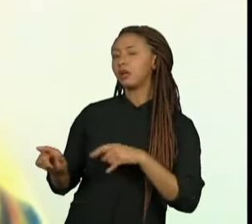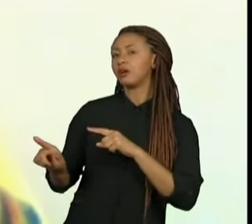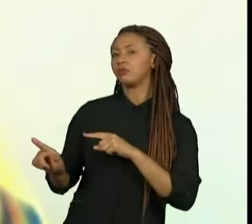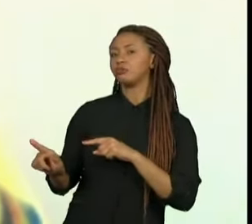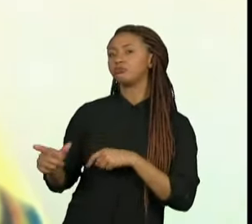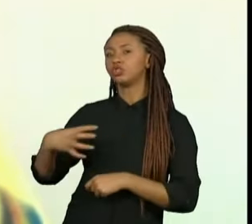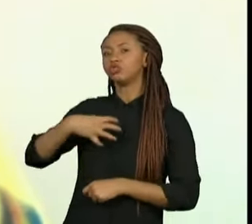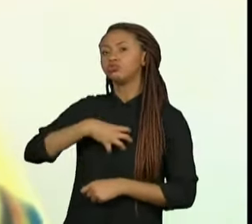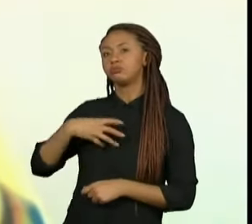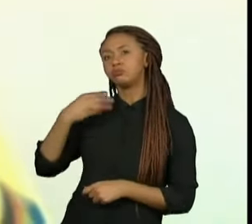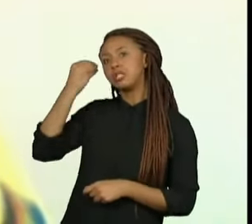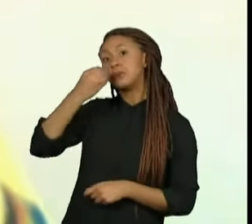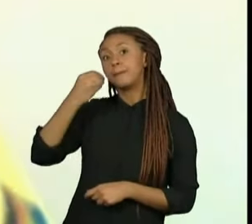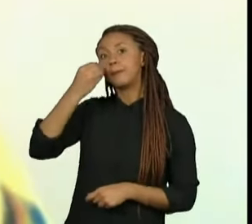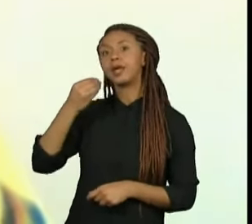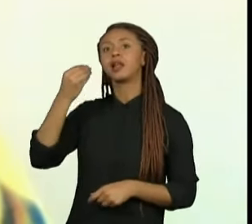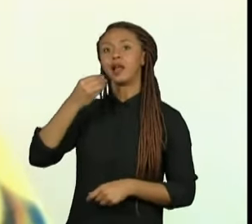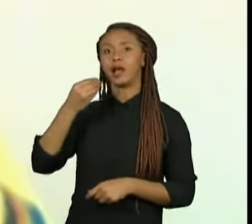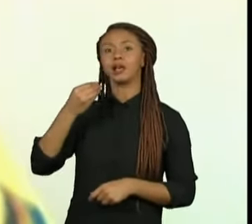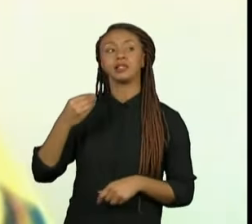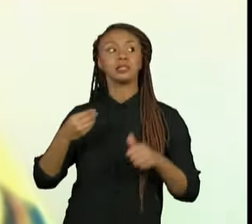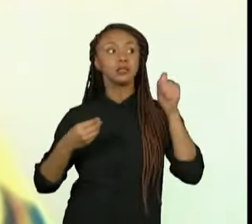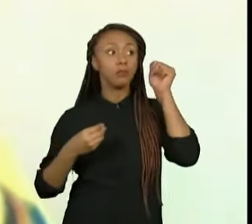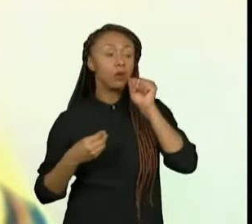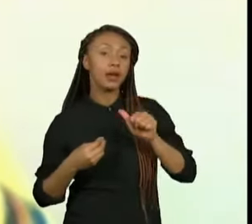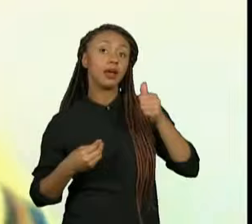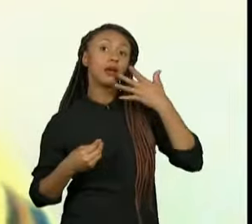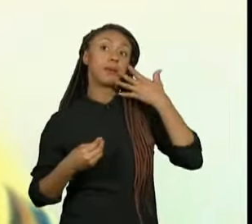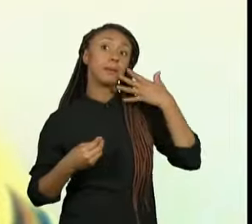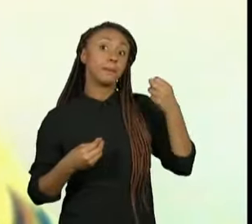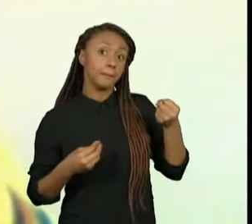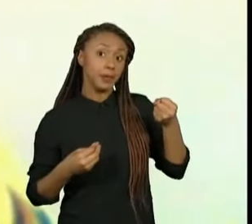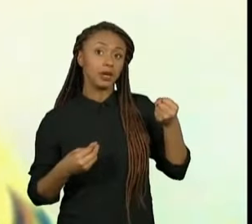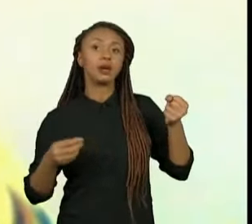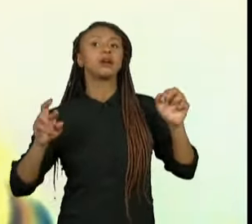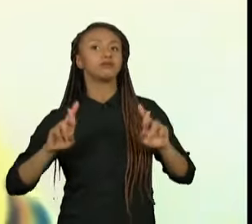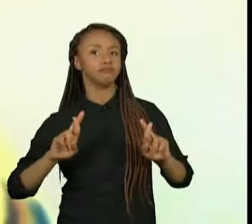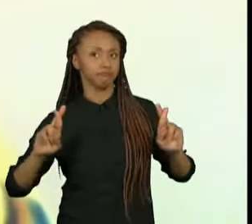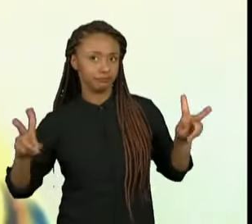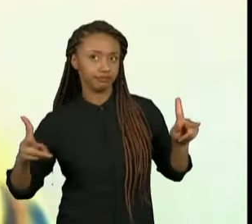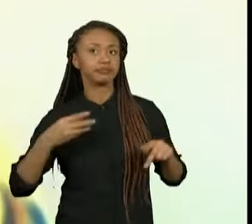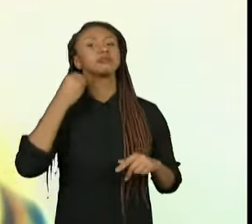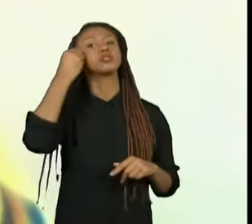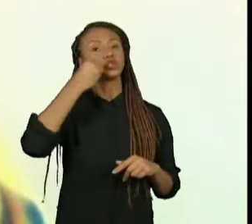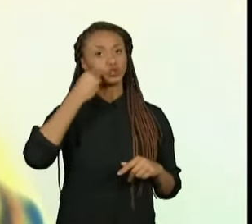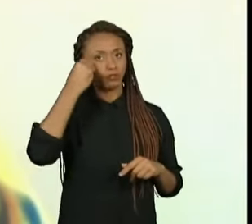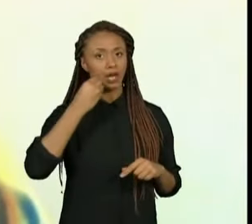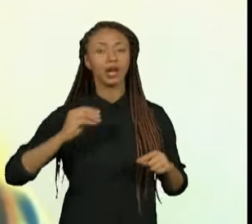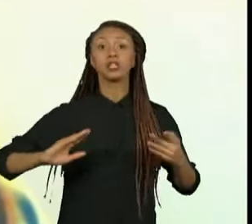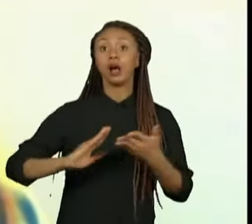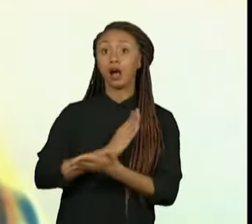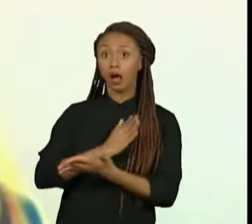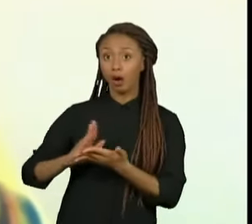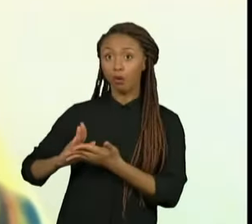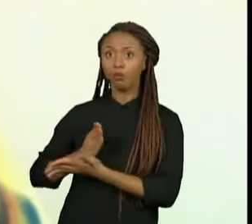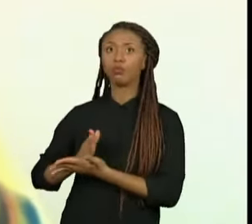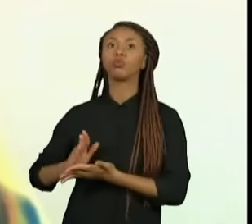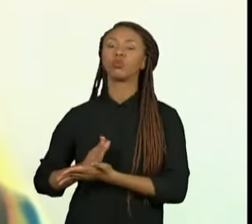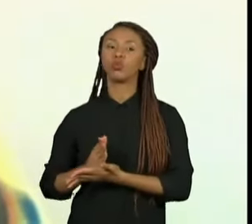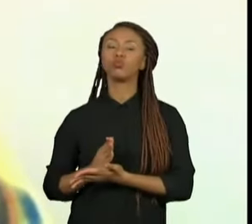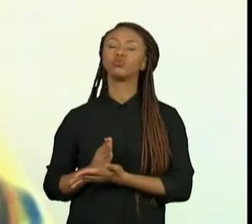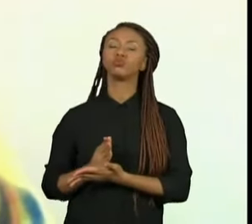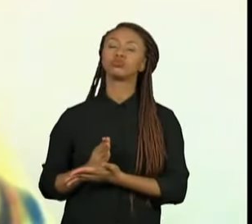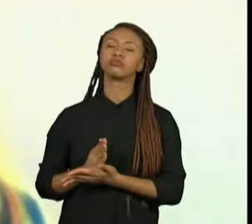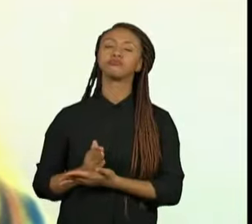vivência diferenciada das mulheres brancas. Eu acho que as mulheres, em determinados momentos, você